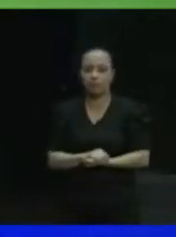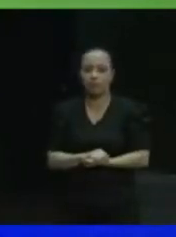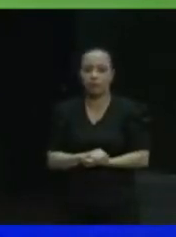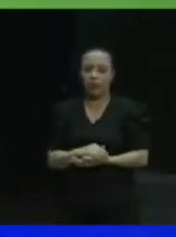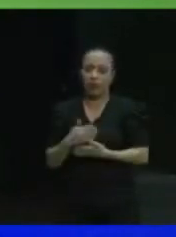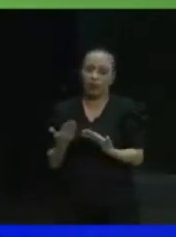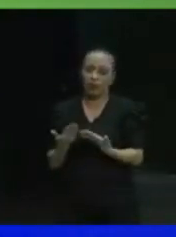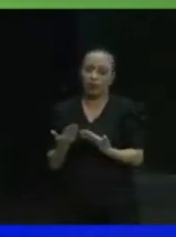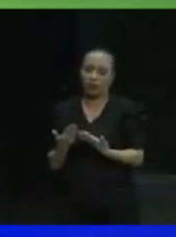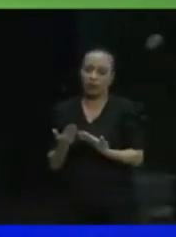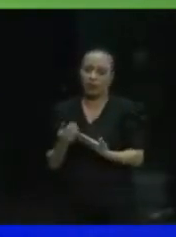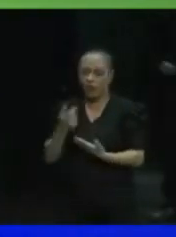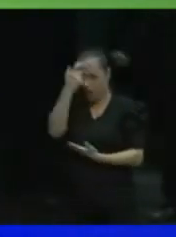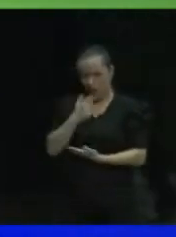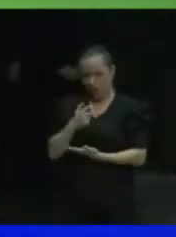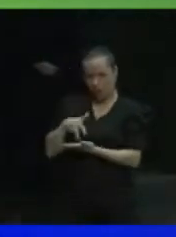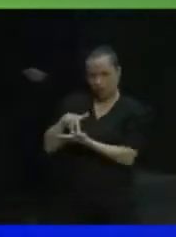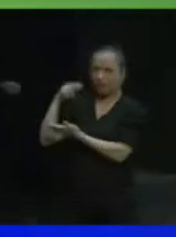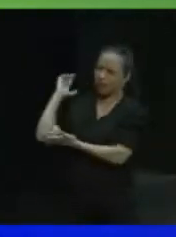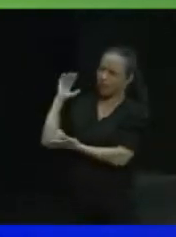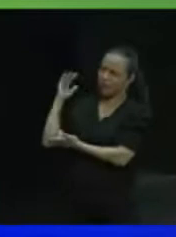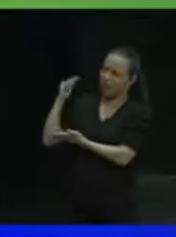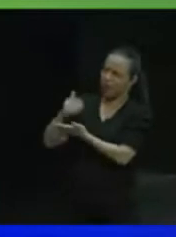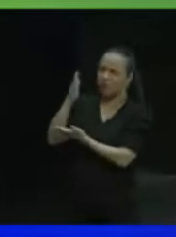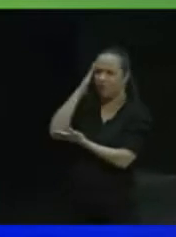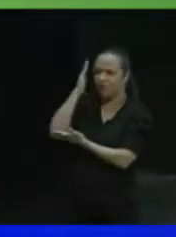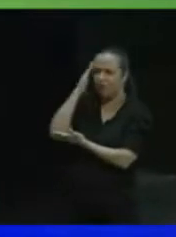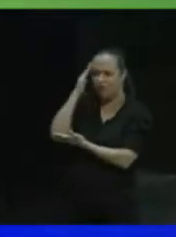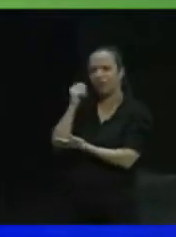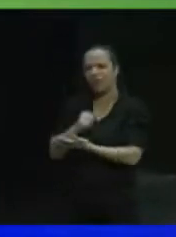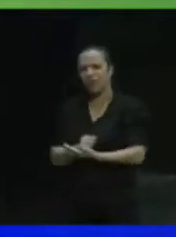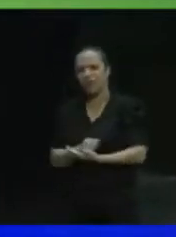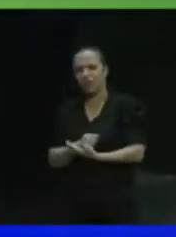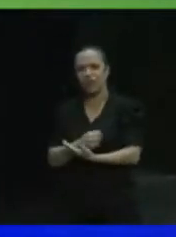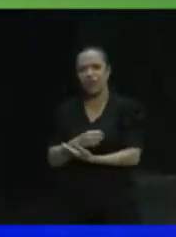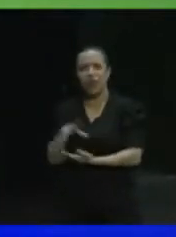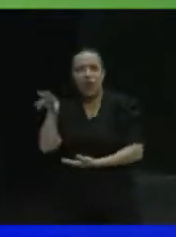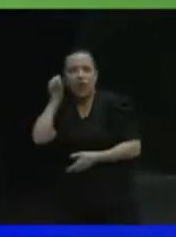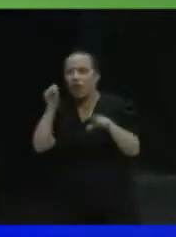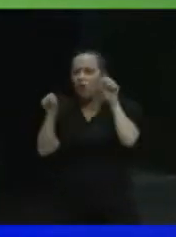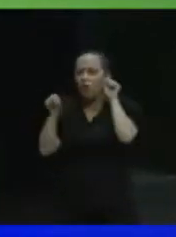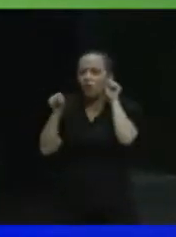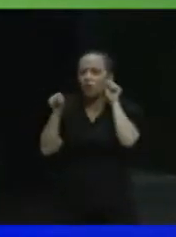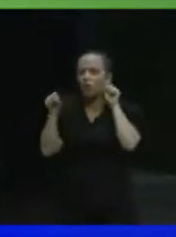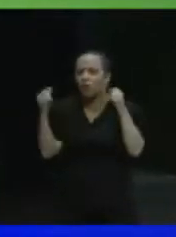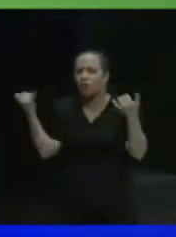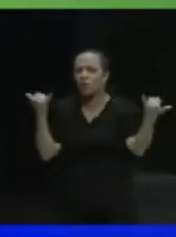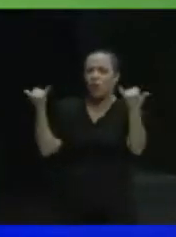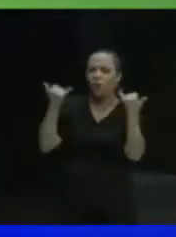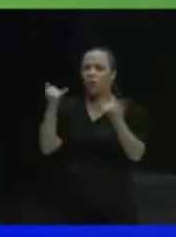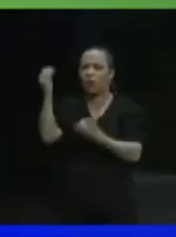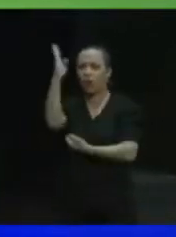Desde que eu me entendo por gente, eu ouço as pessoas falarem que o Brasil é um país injusto,